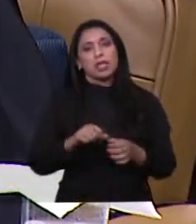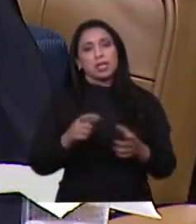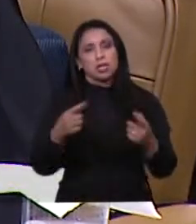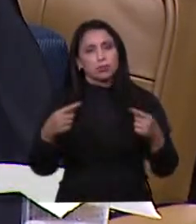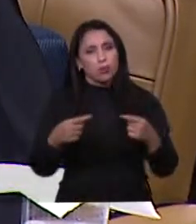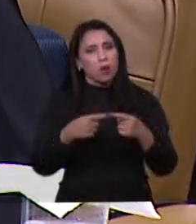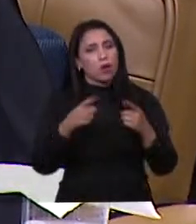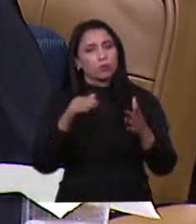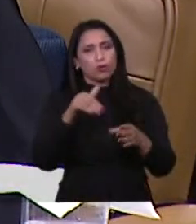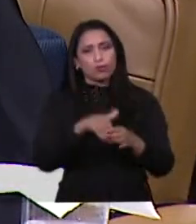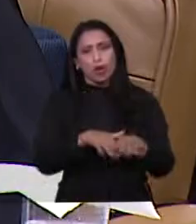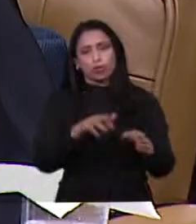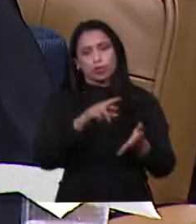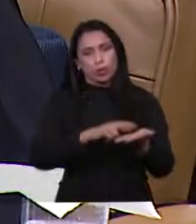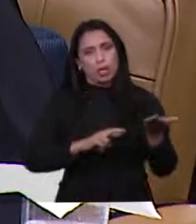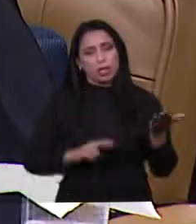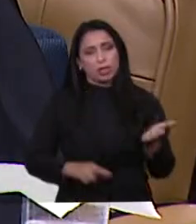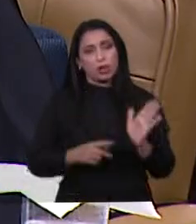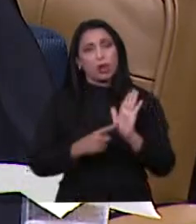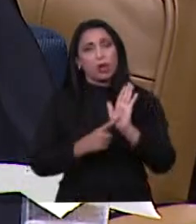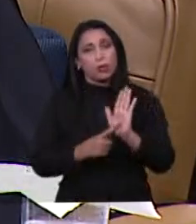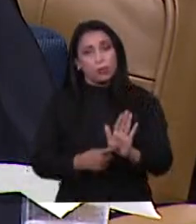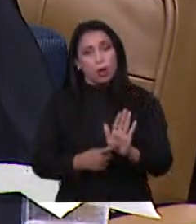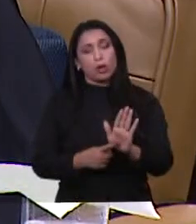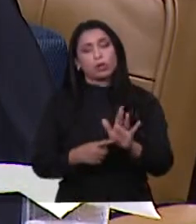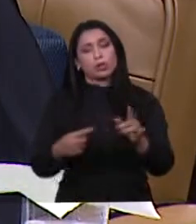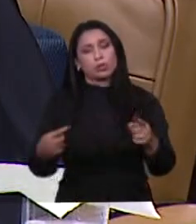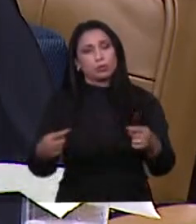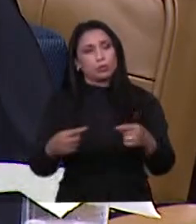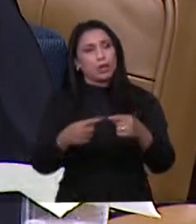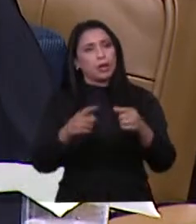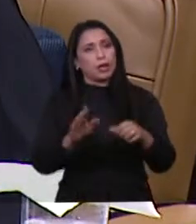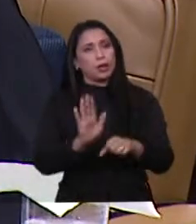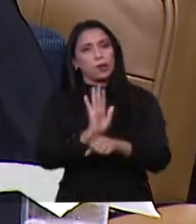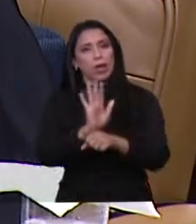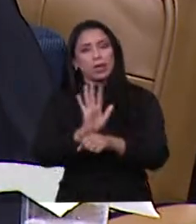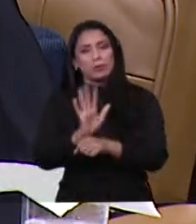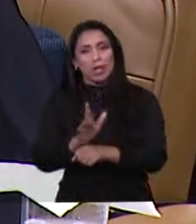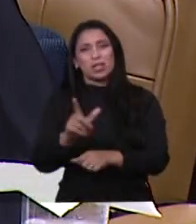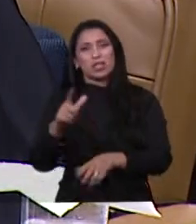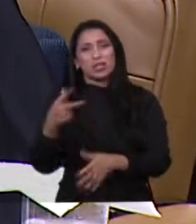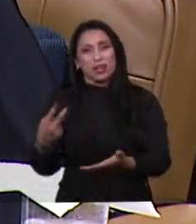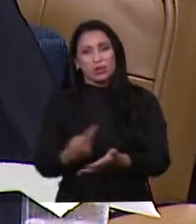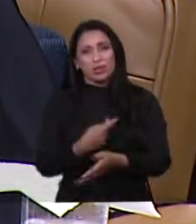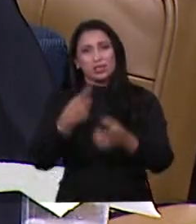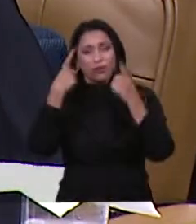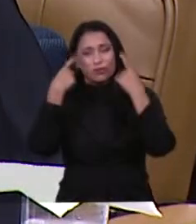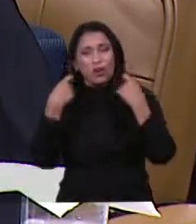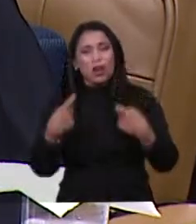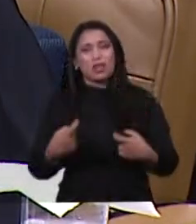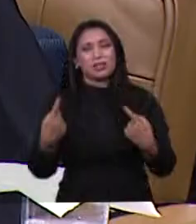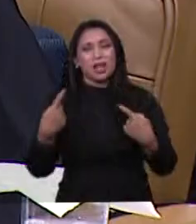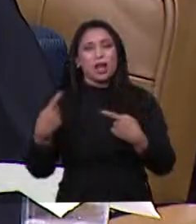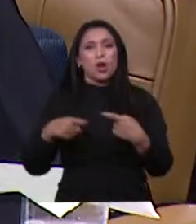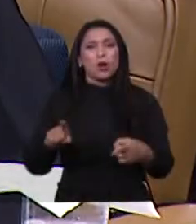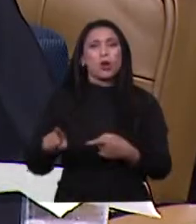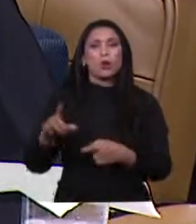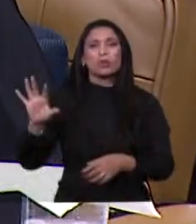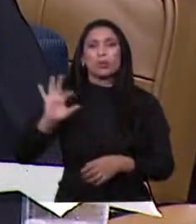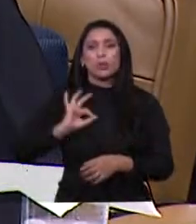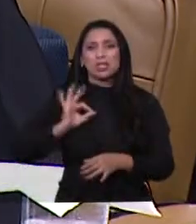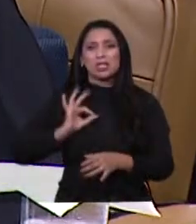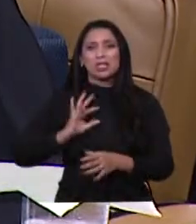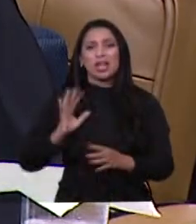relator, corroboram as imagens das invasões mediante violência perpetrada contra policiais,